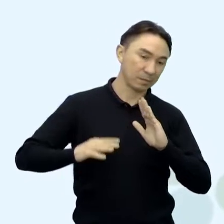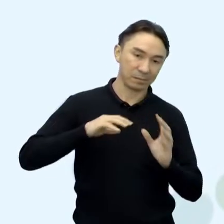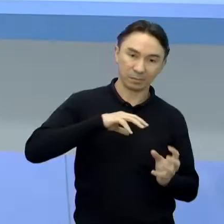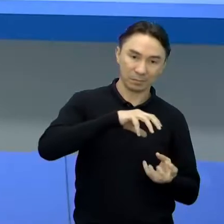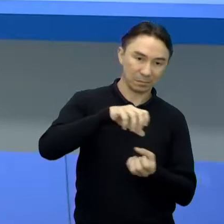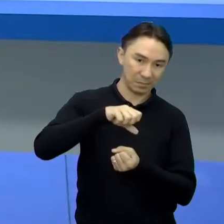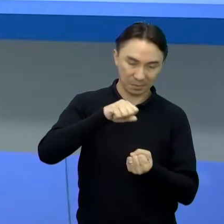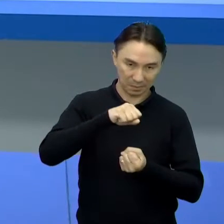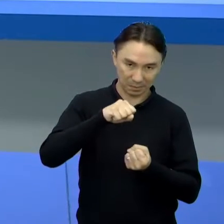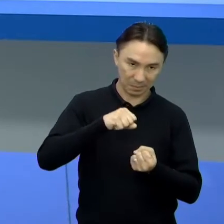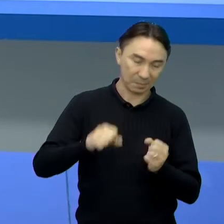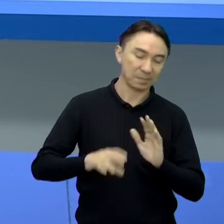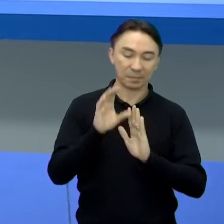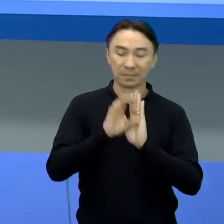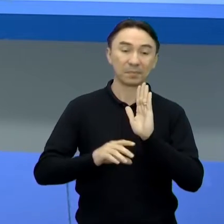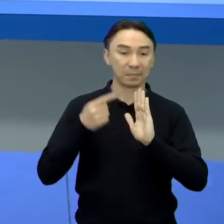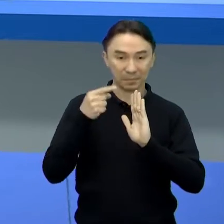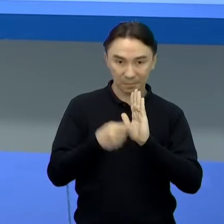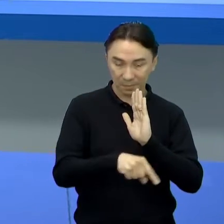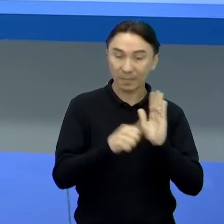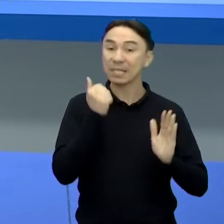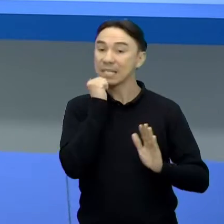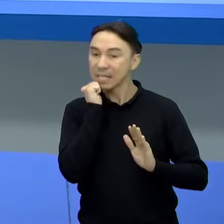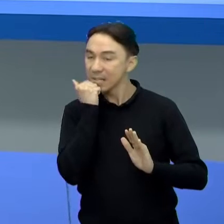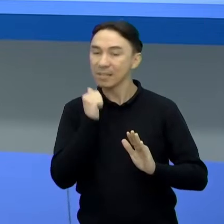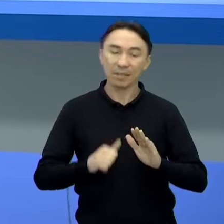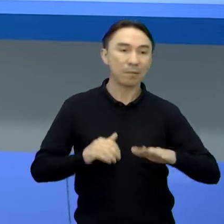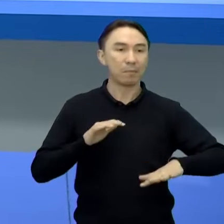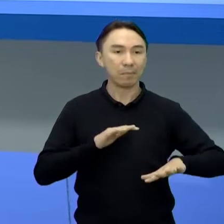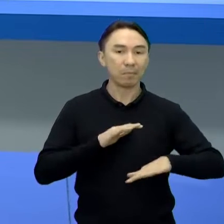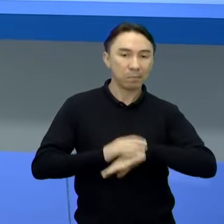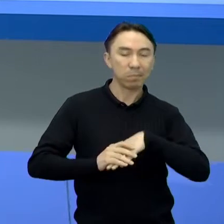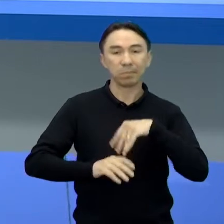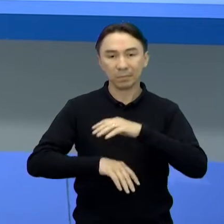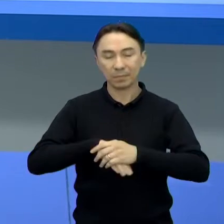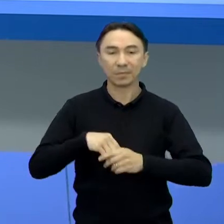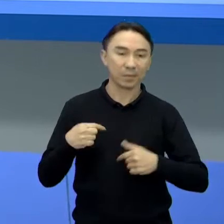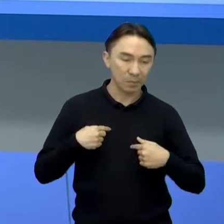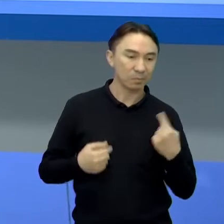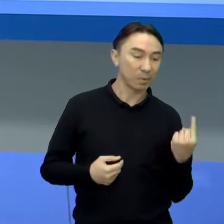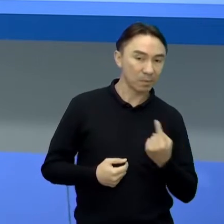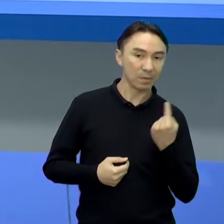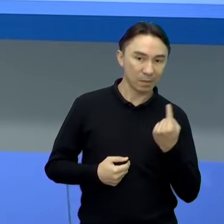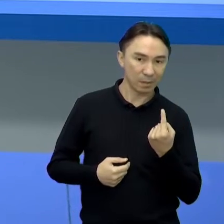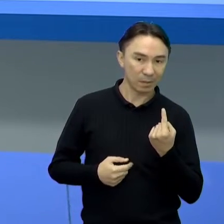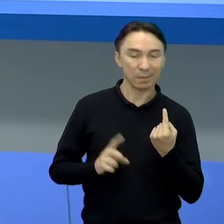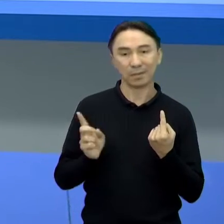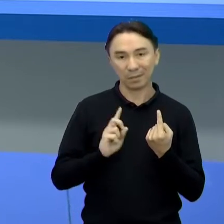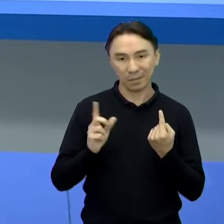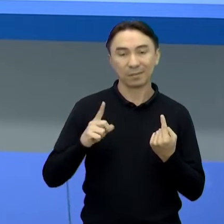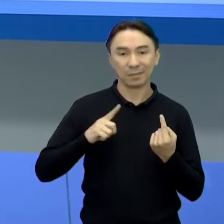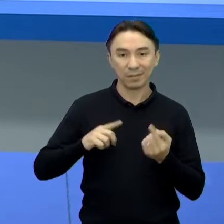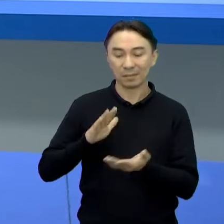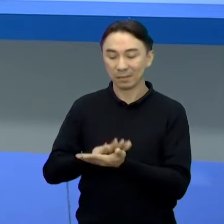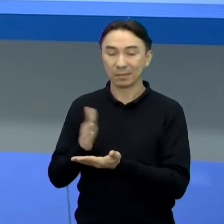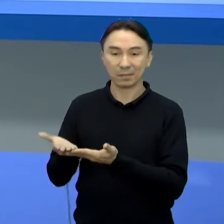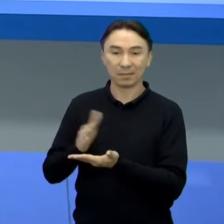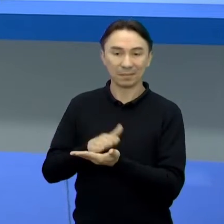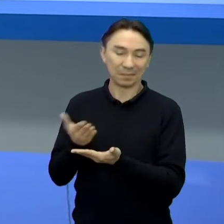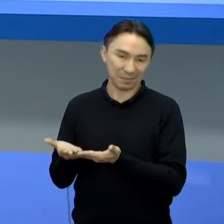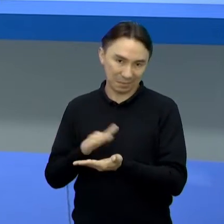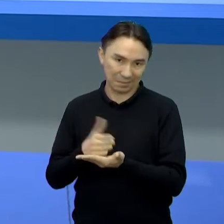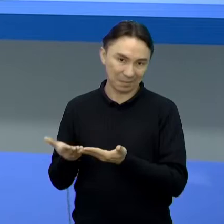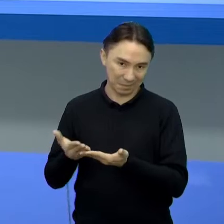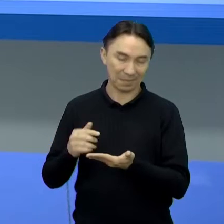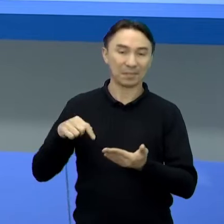tá? Mas eu não estou sozinha aqui neste momento para me comunicar com vocês. Eu tenho os intérpretes de Libras aqui,